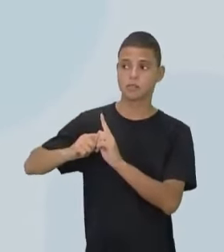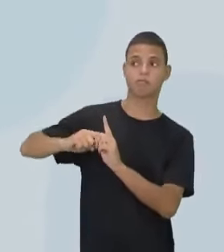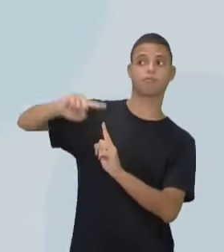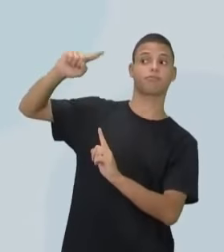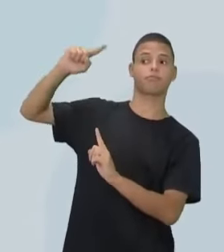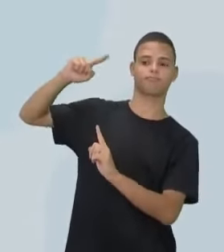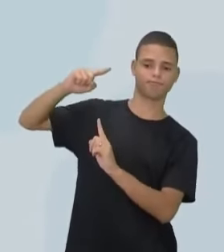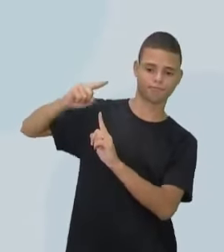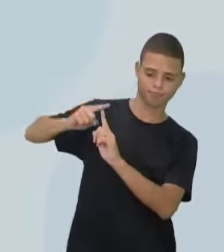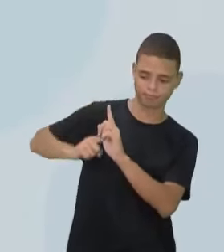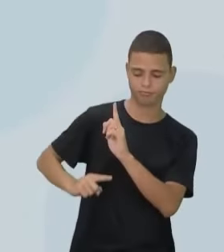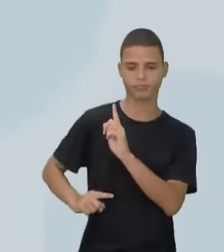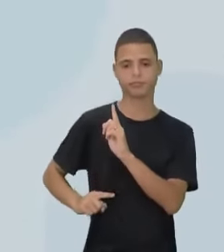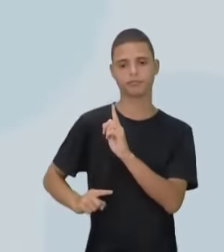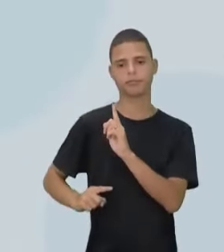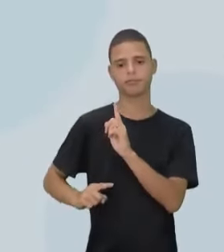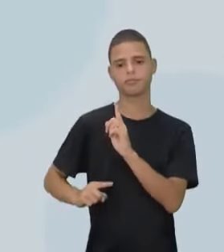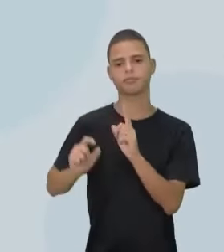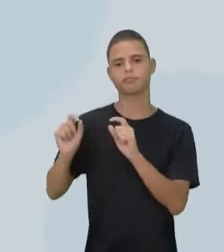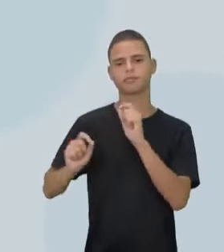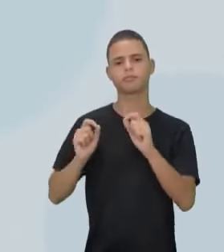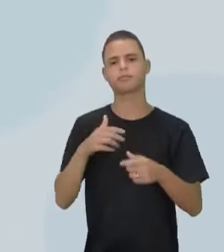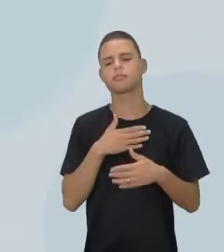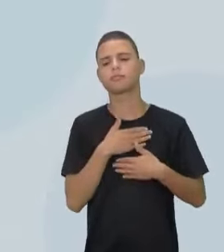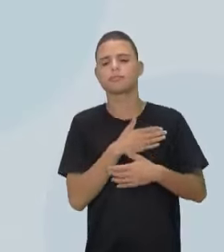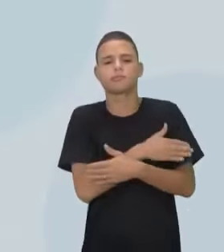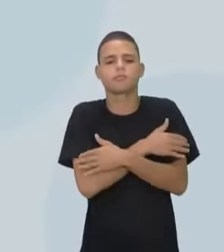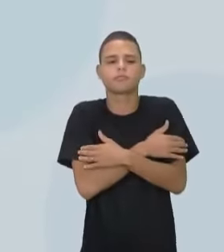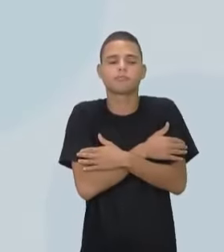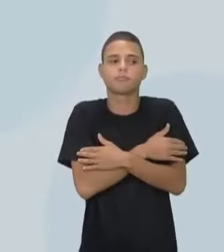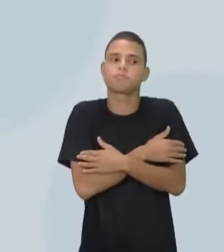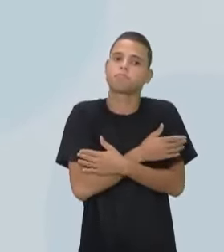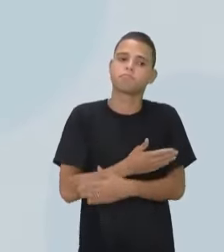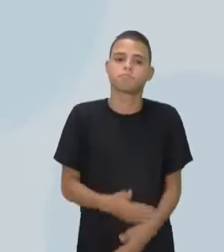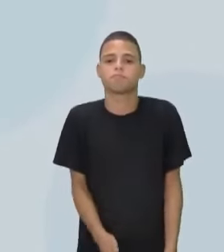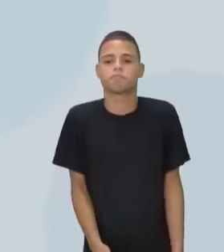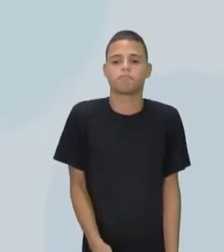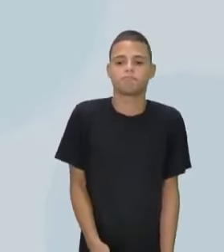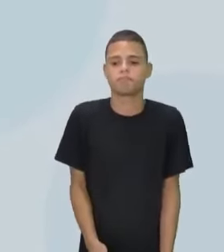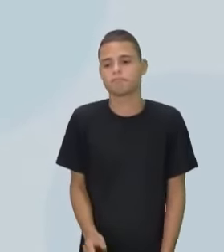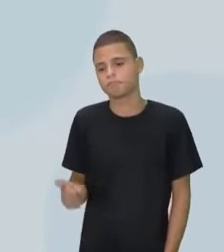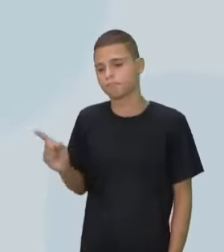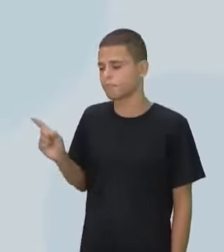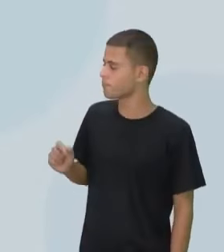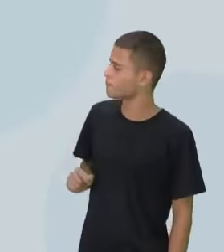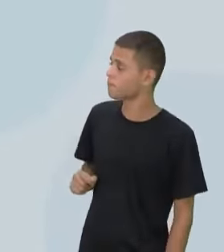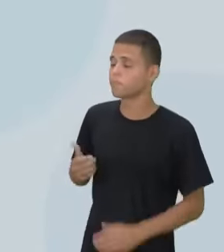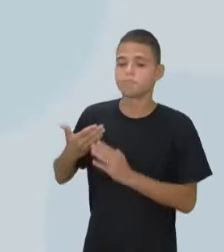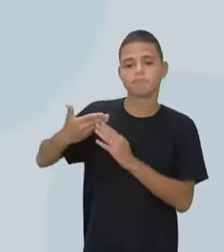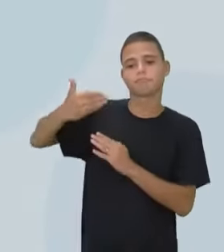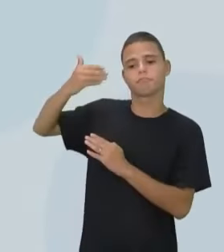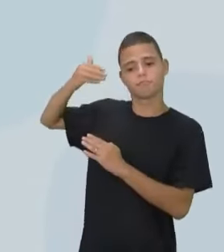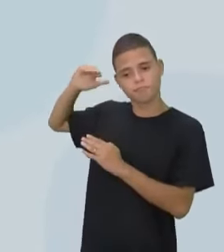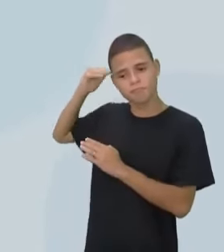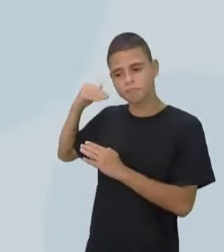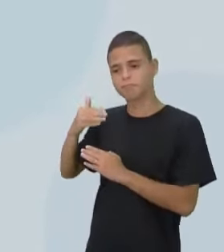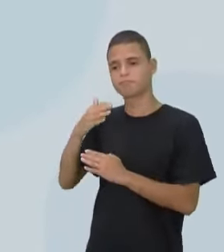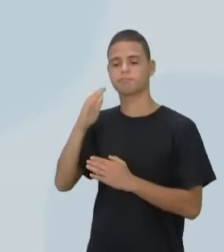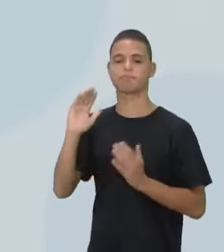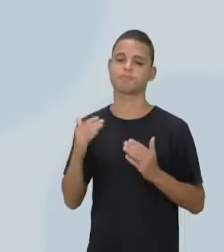esperado, né? E quem gosta de frio é pinguim, quem gosta de calor é camelo. Né? A gente